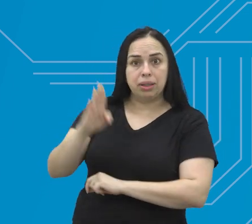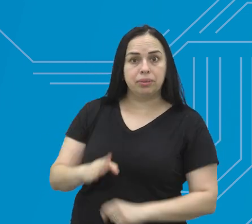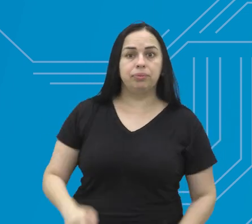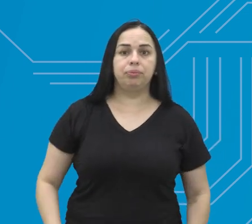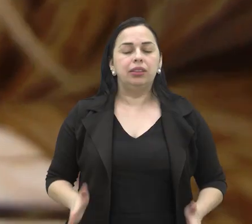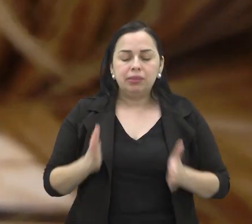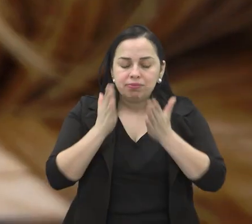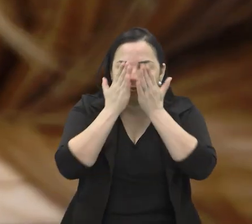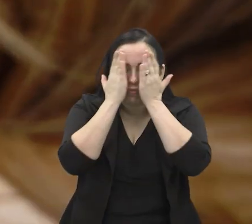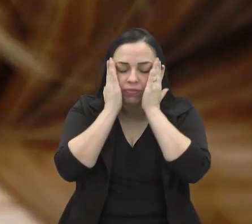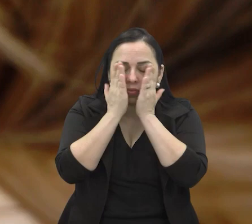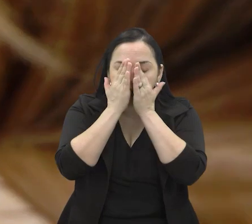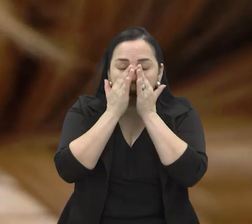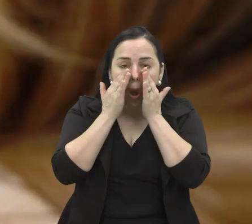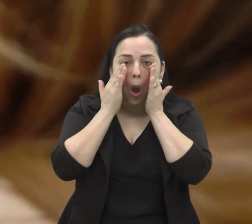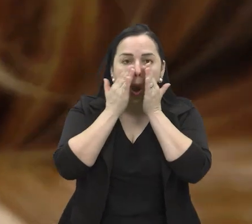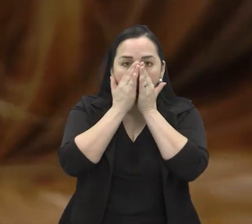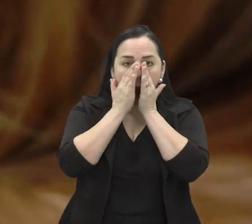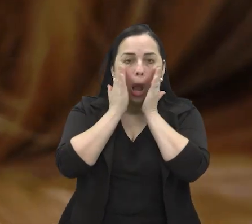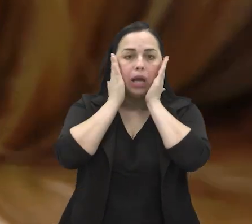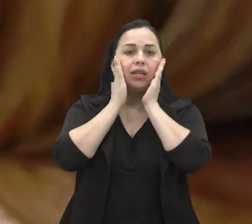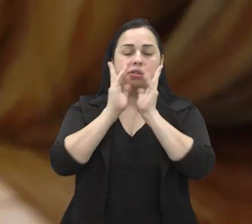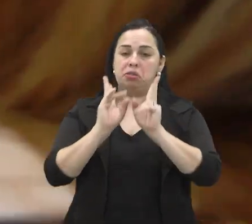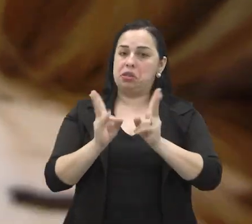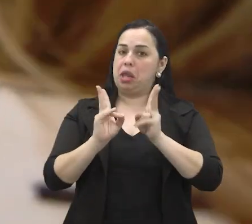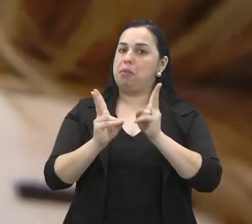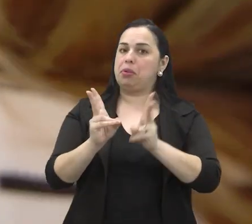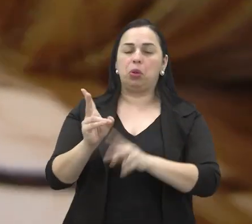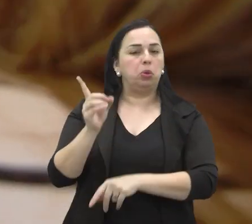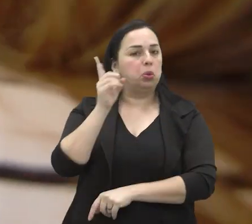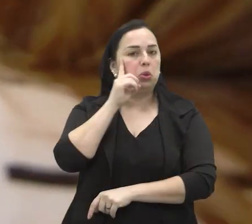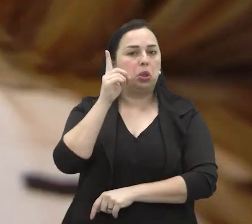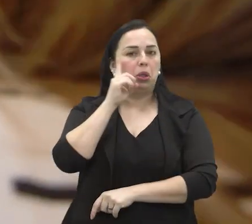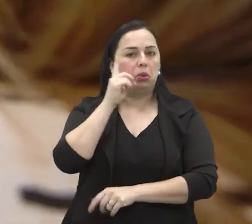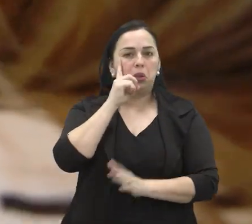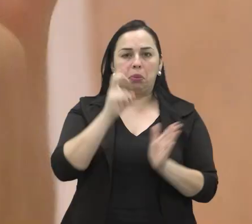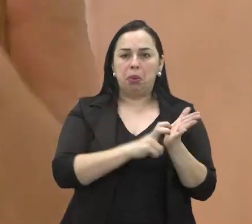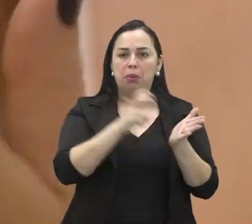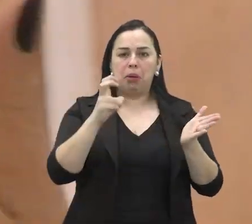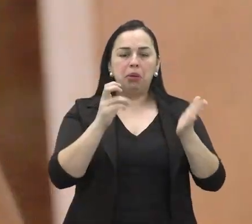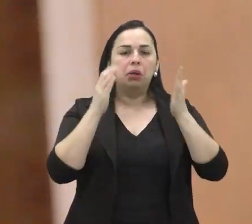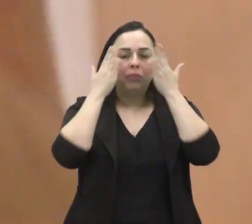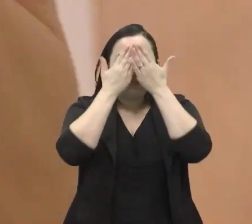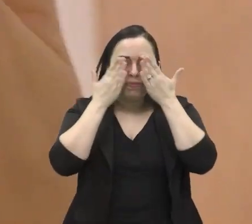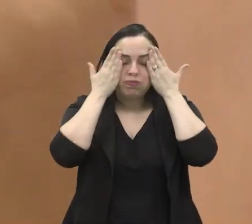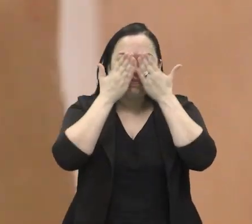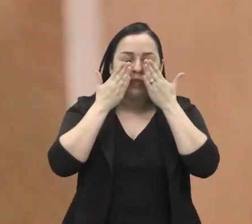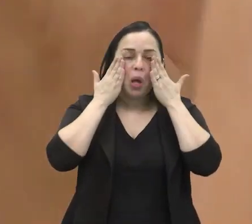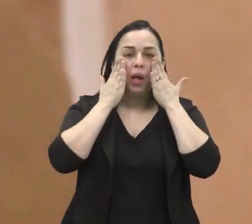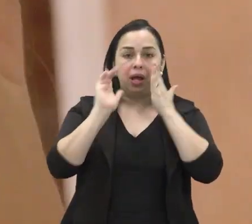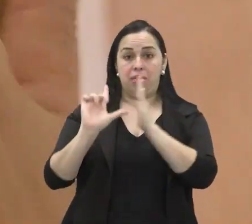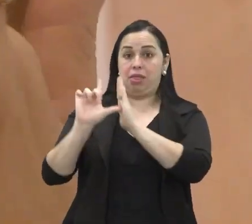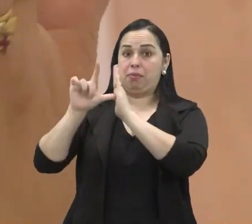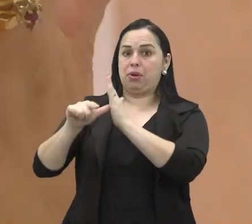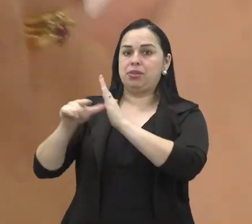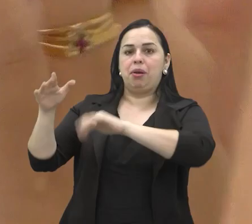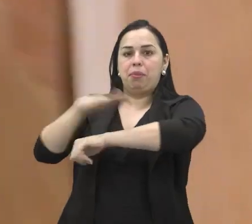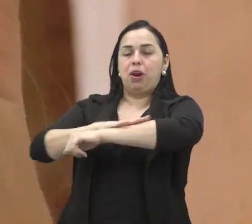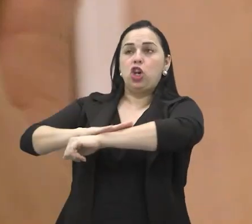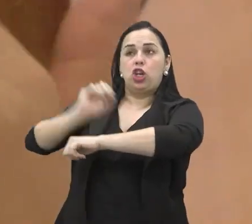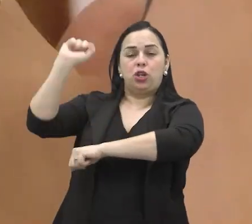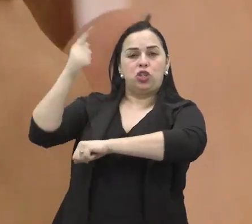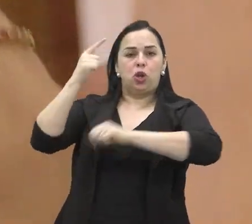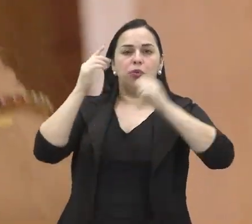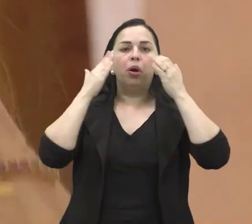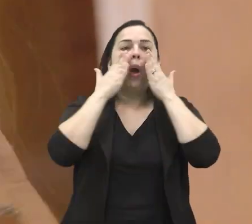no país. A rotina de cuidados com a pele de Sandreli é sagrada. Todos os dias ela lava o rosto e